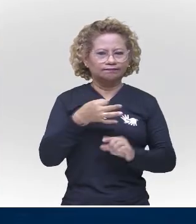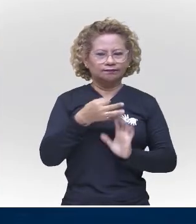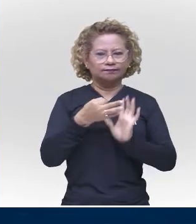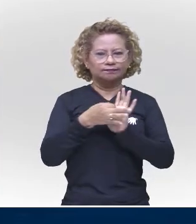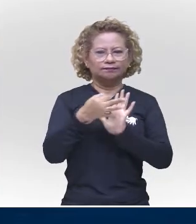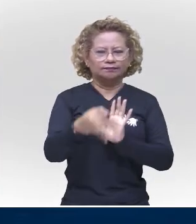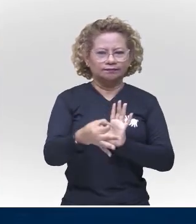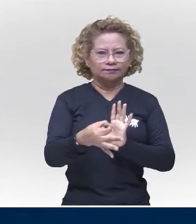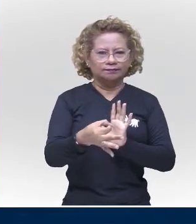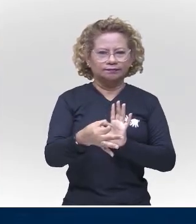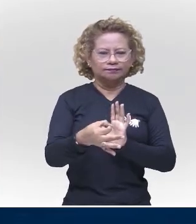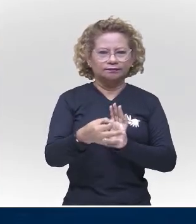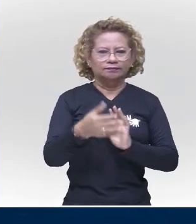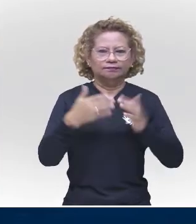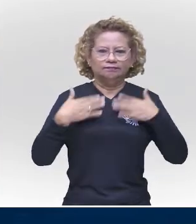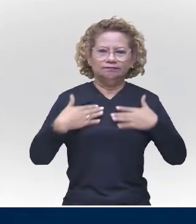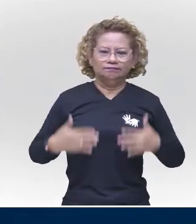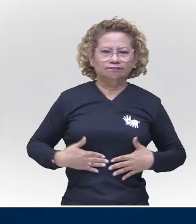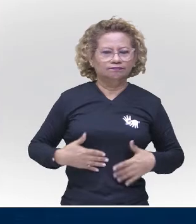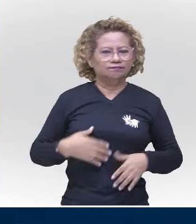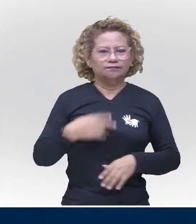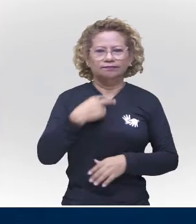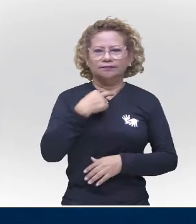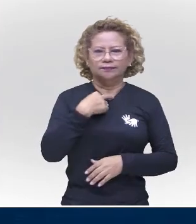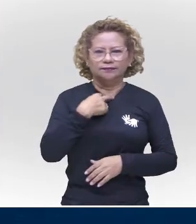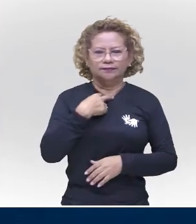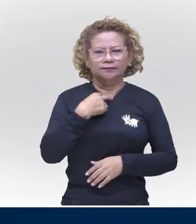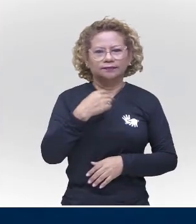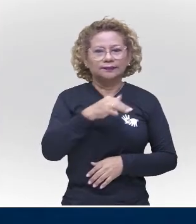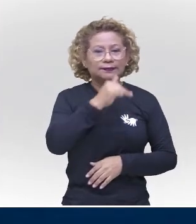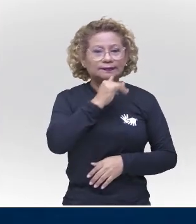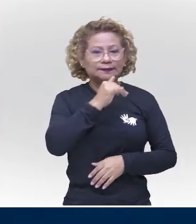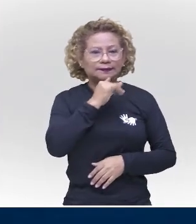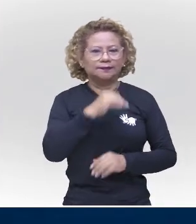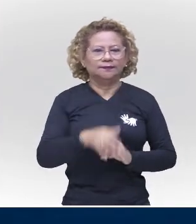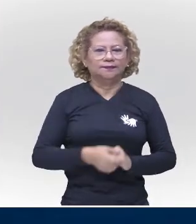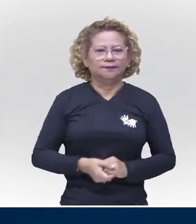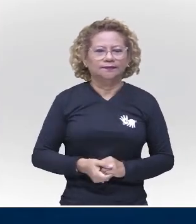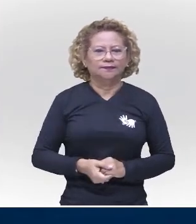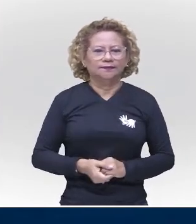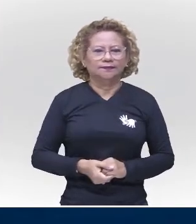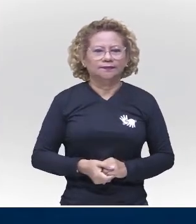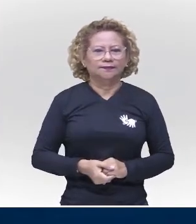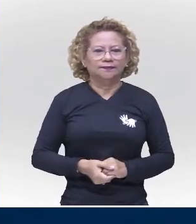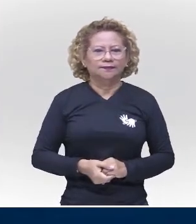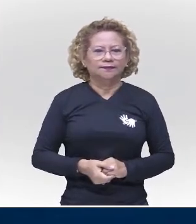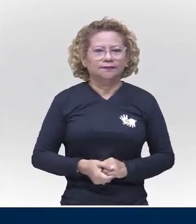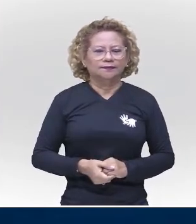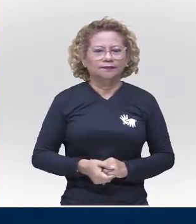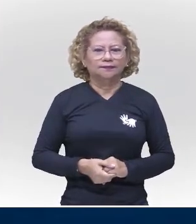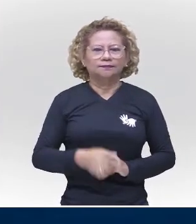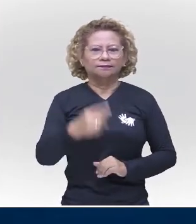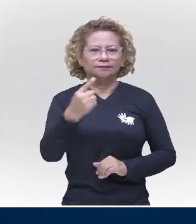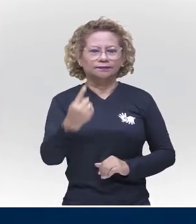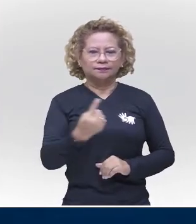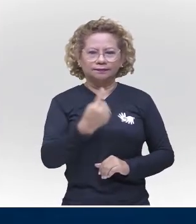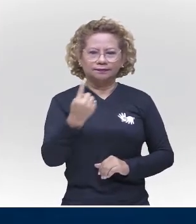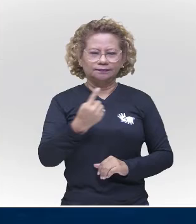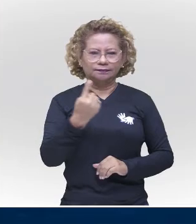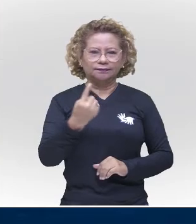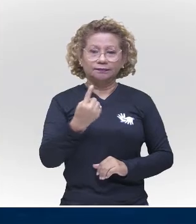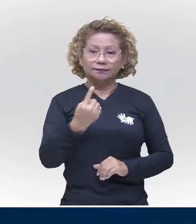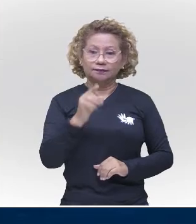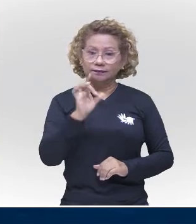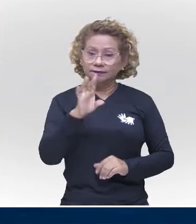corporal dos meus adversários. E eu trouxe como exemplo para vocês a ginástica artística, que essa daí realmente não